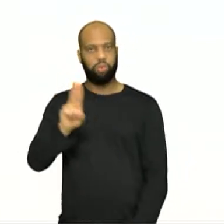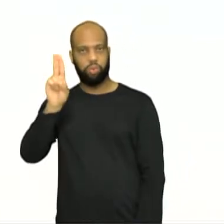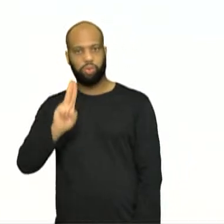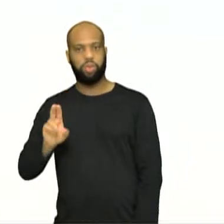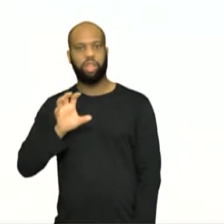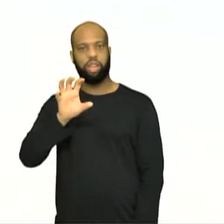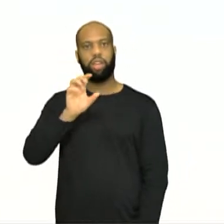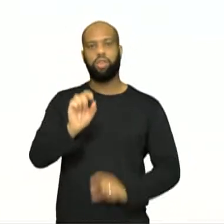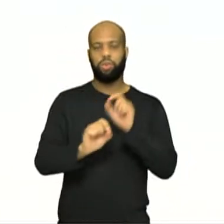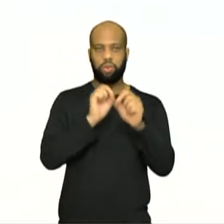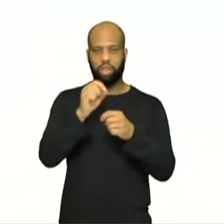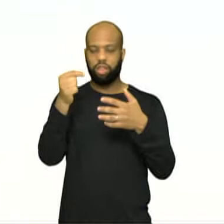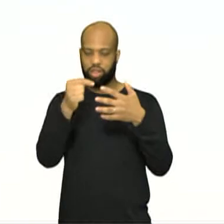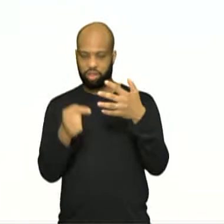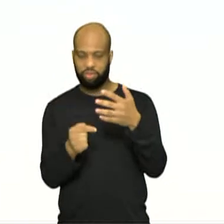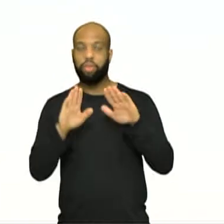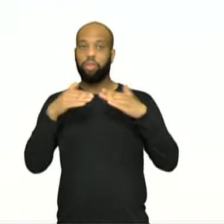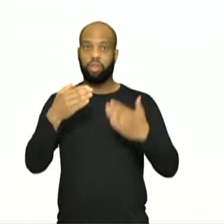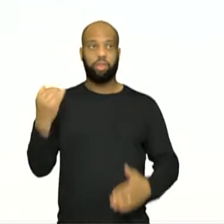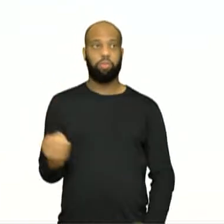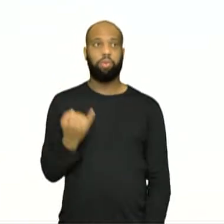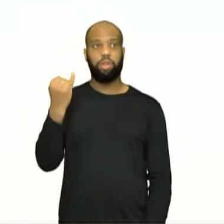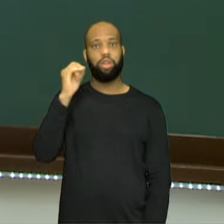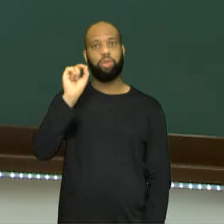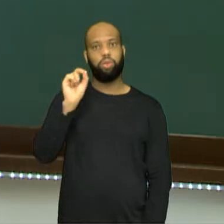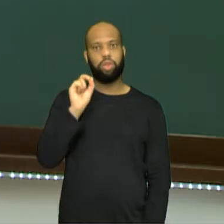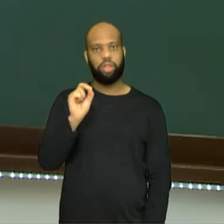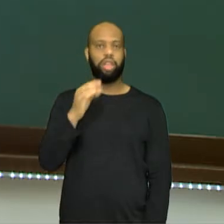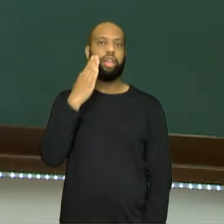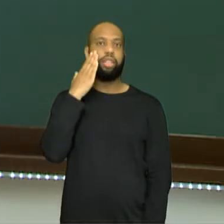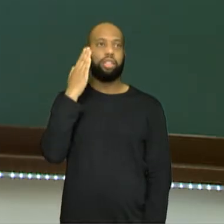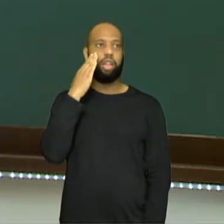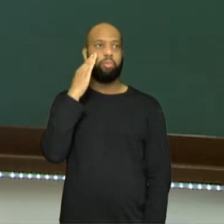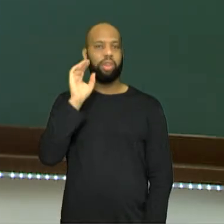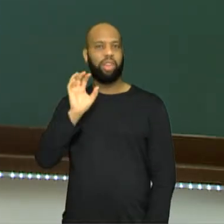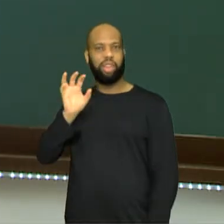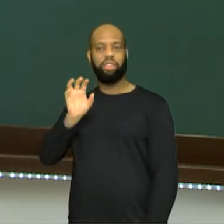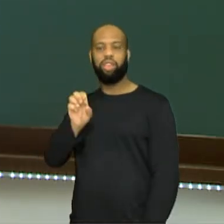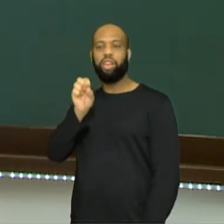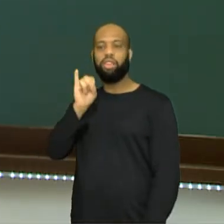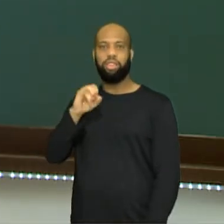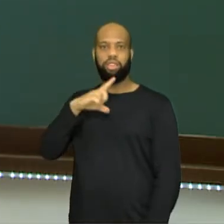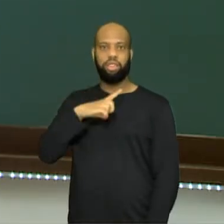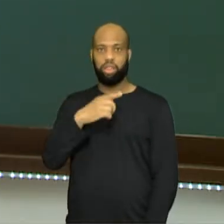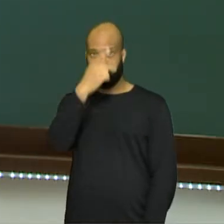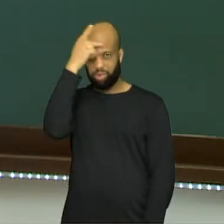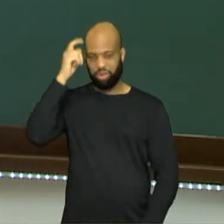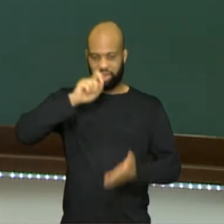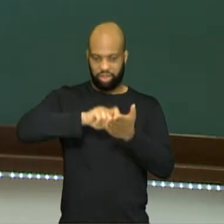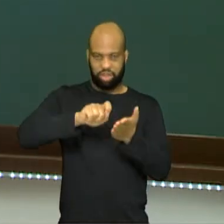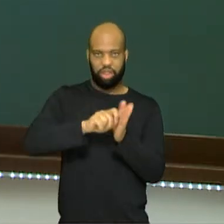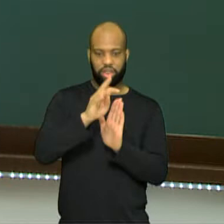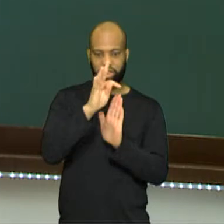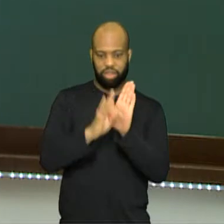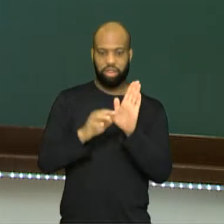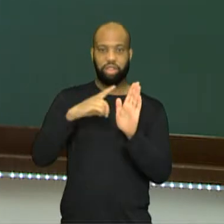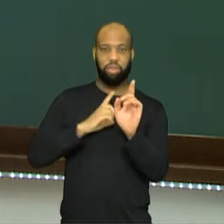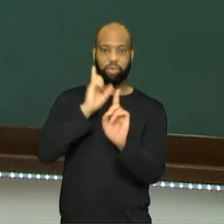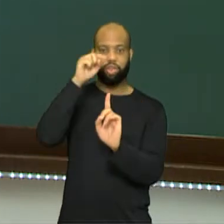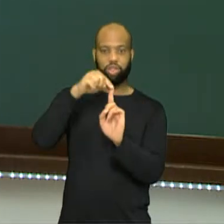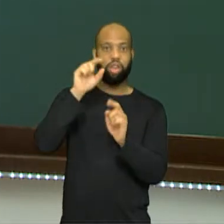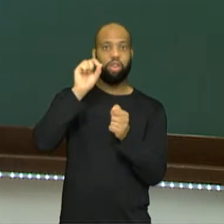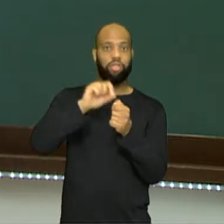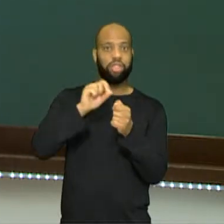desses recursos. Lembrando aqui, que recursos persuasivos é quando o autor daquele texto ele tem a intenção de convencer